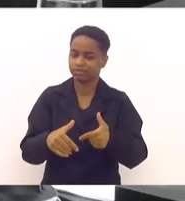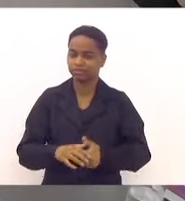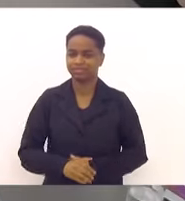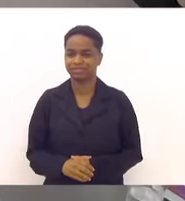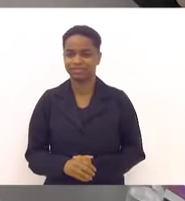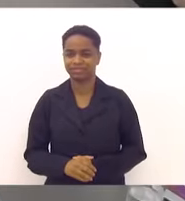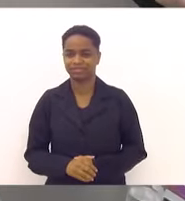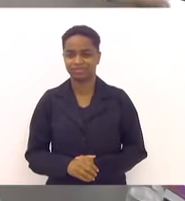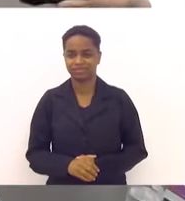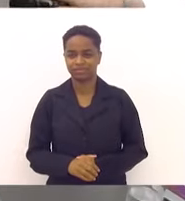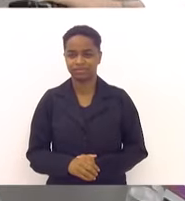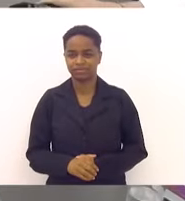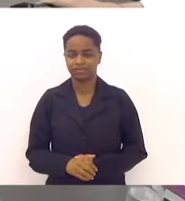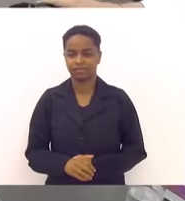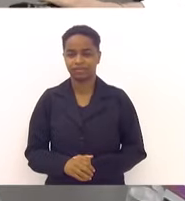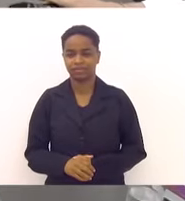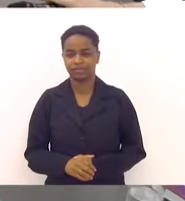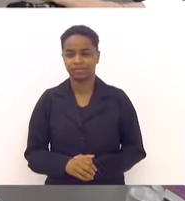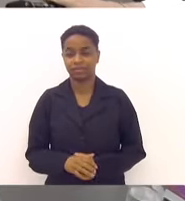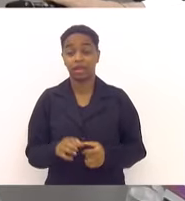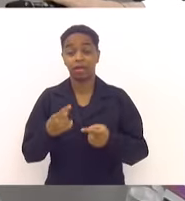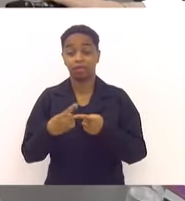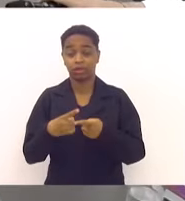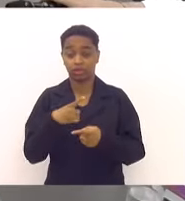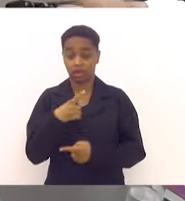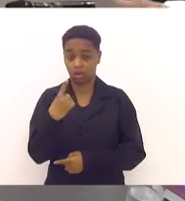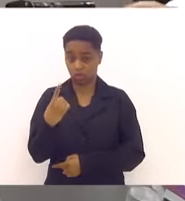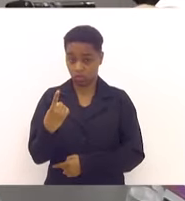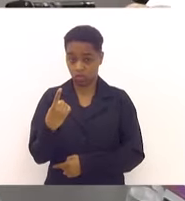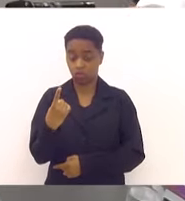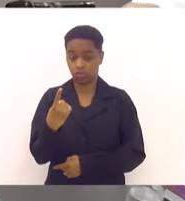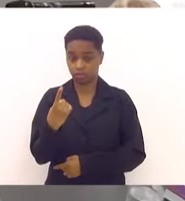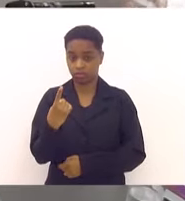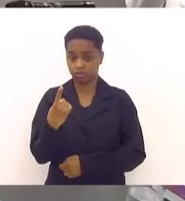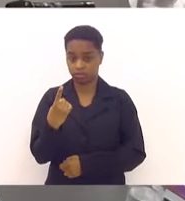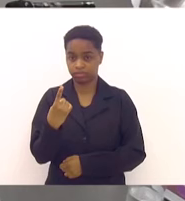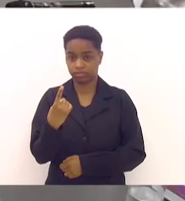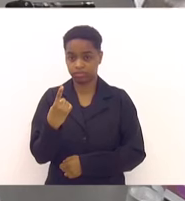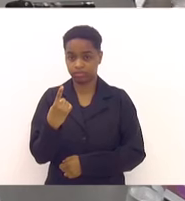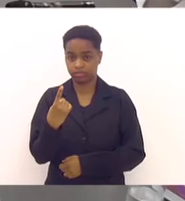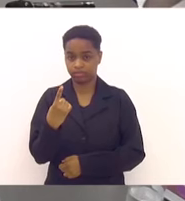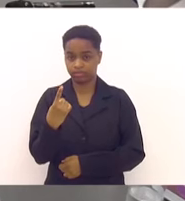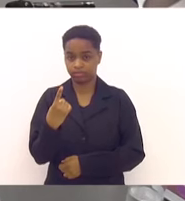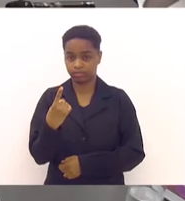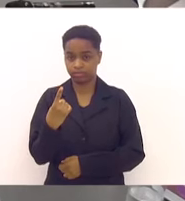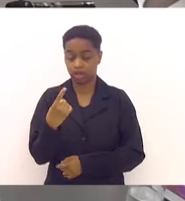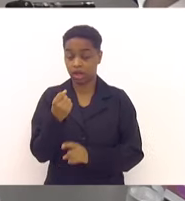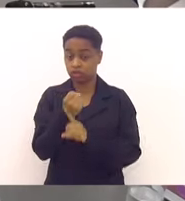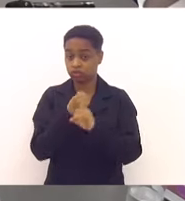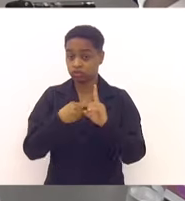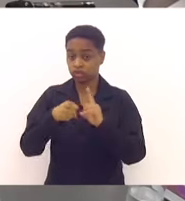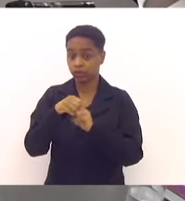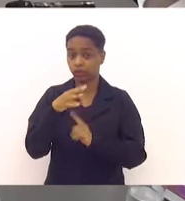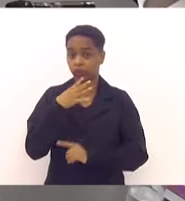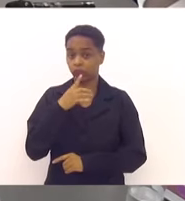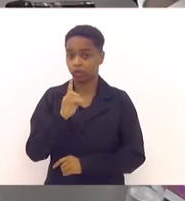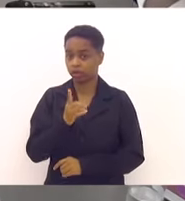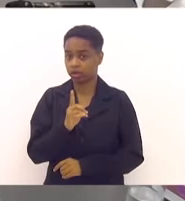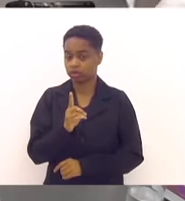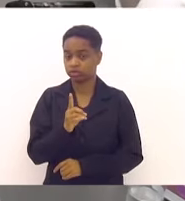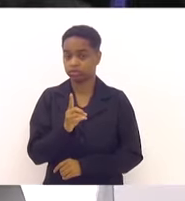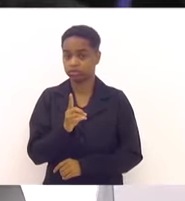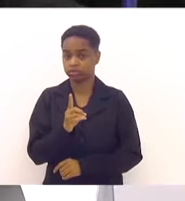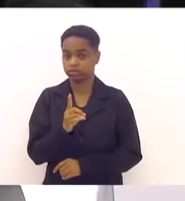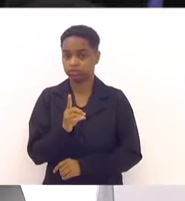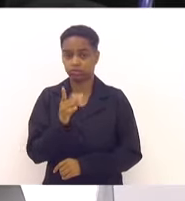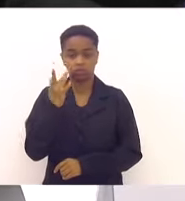deputado Luiz Paulo. É que há um desconhecimento, senhor presidente, da sociedade, né, do